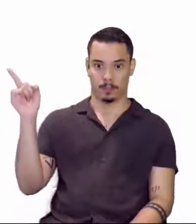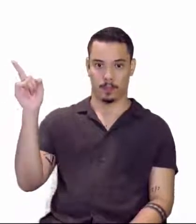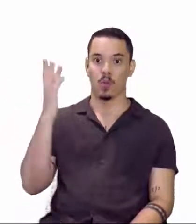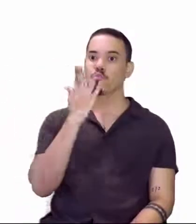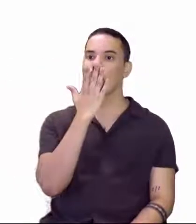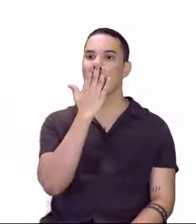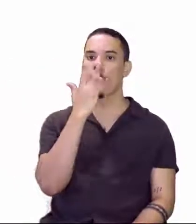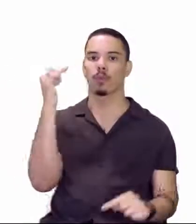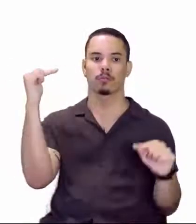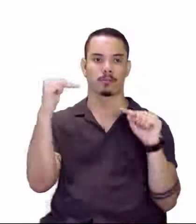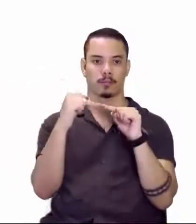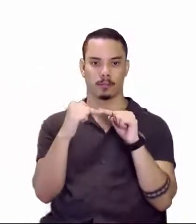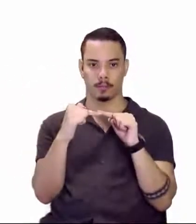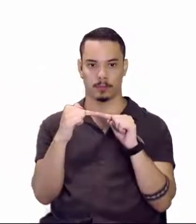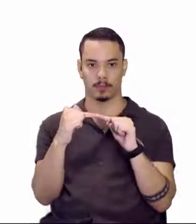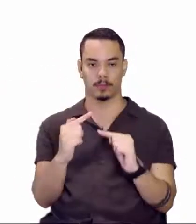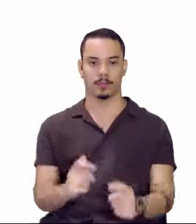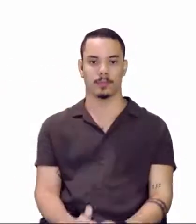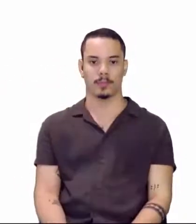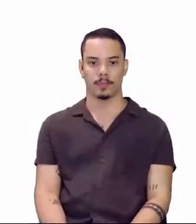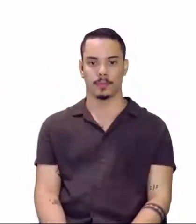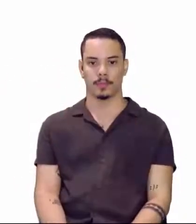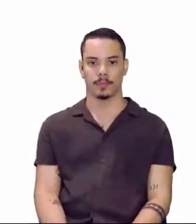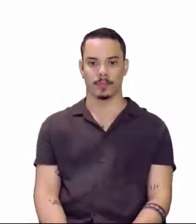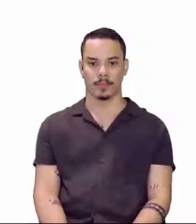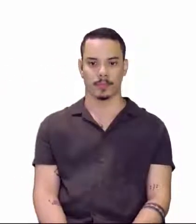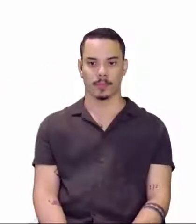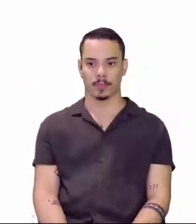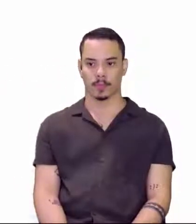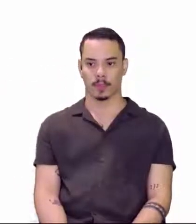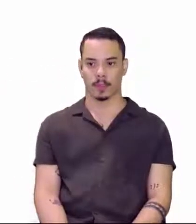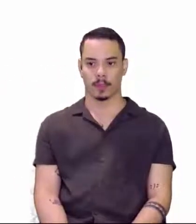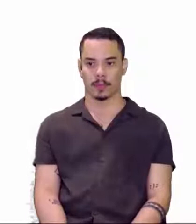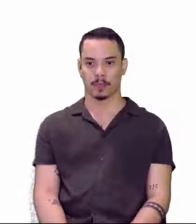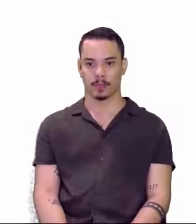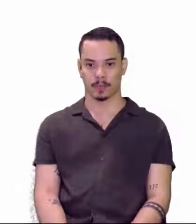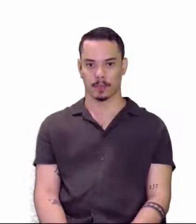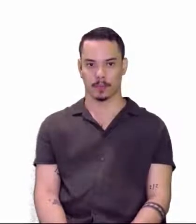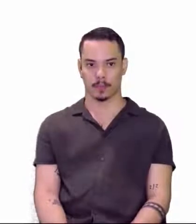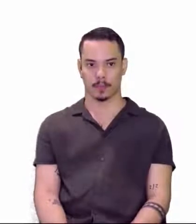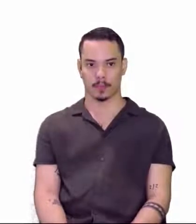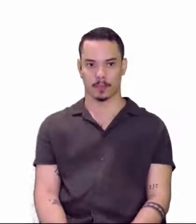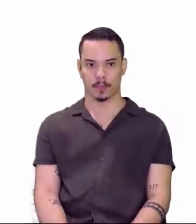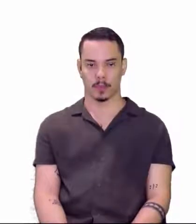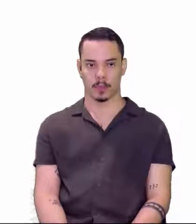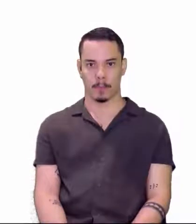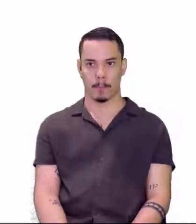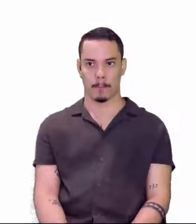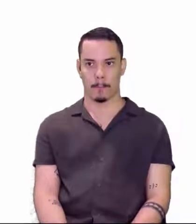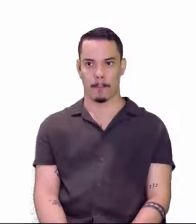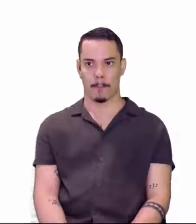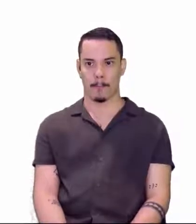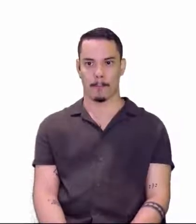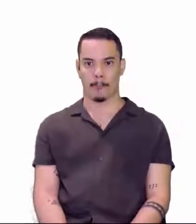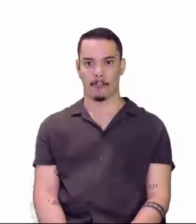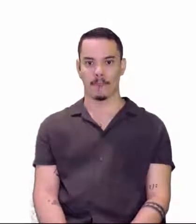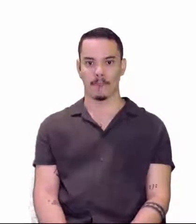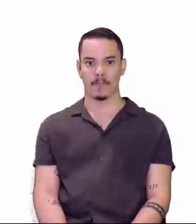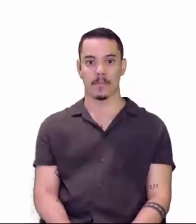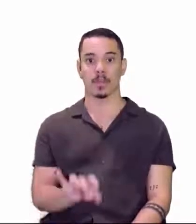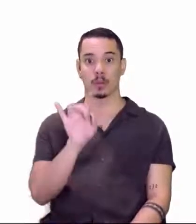naturais, e os sólidos artificiais, como o TC e outros elementos químicos. Só para